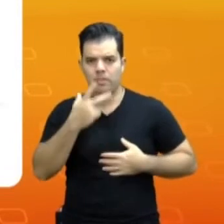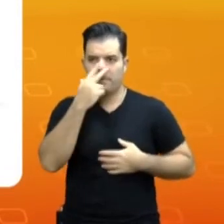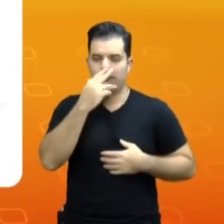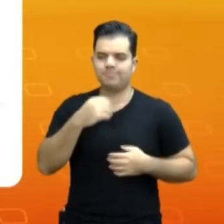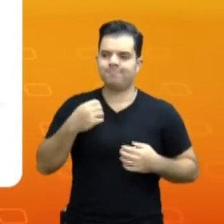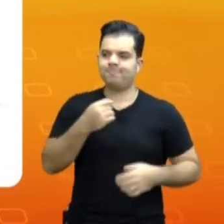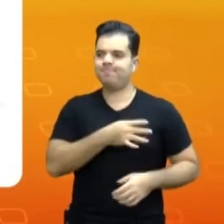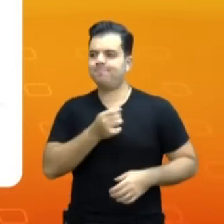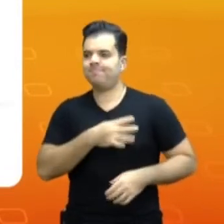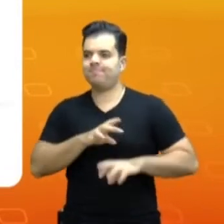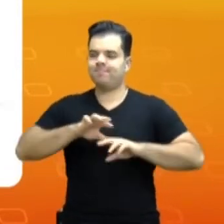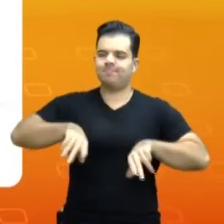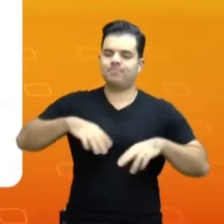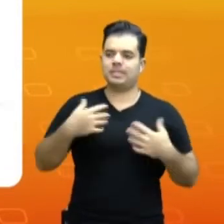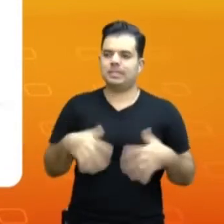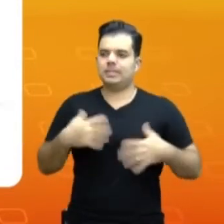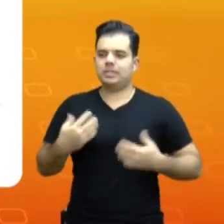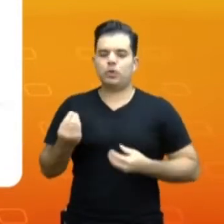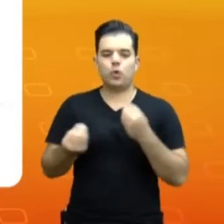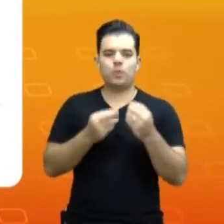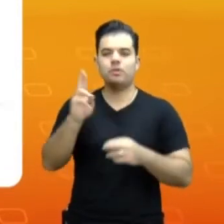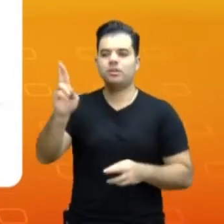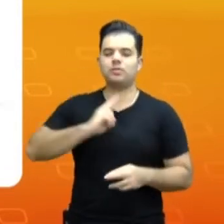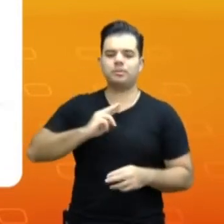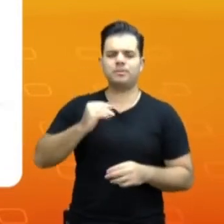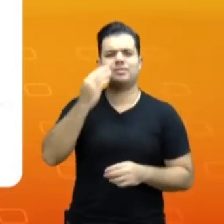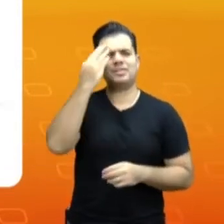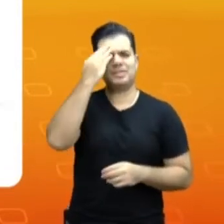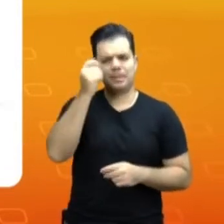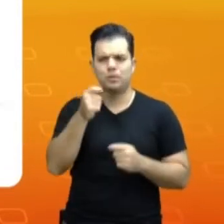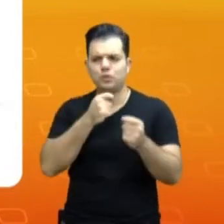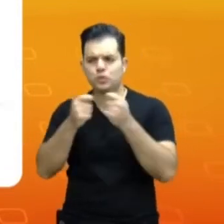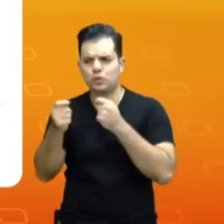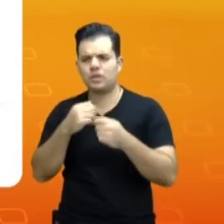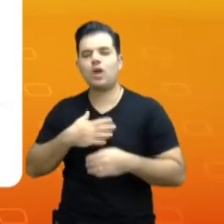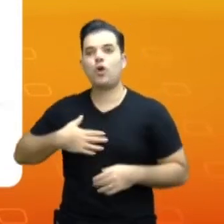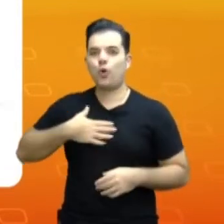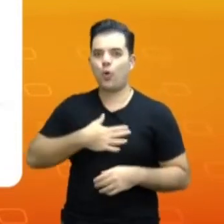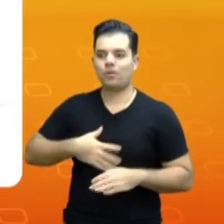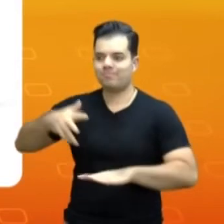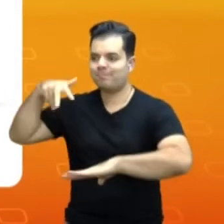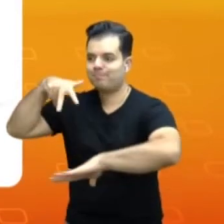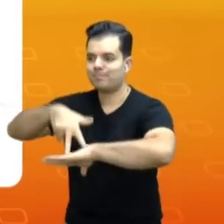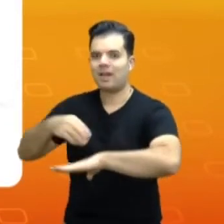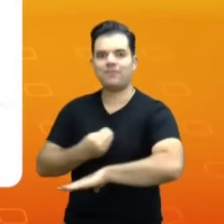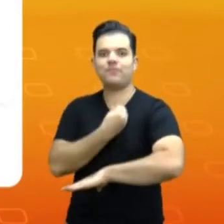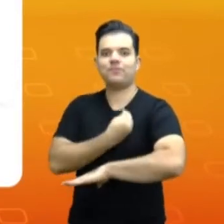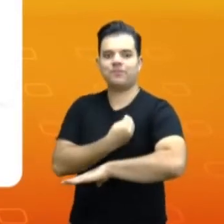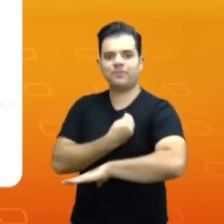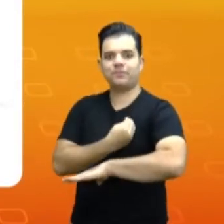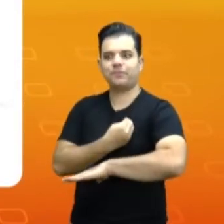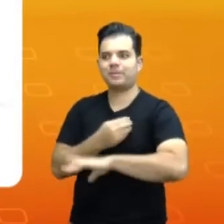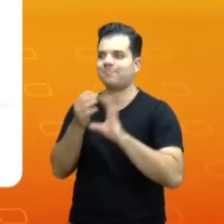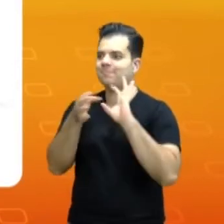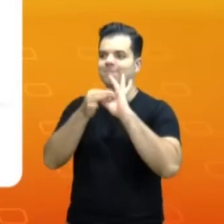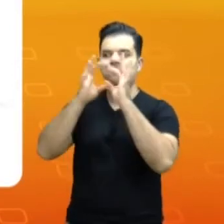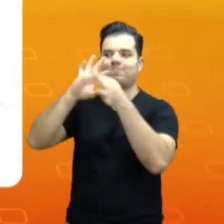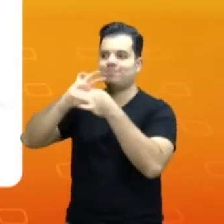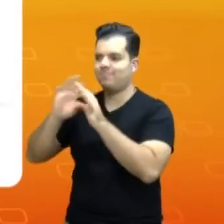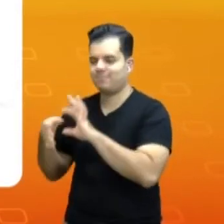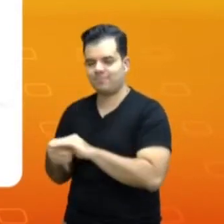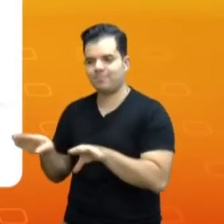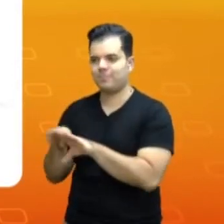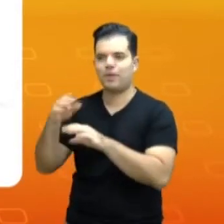pode responder essa? Porque a gente sabe que também tem uma outra questão, né? O jornalista adora estar em evento, e principalmente quando é Olimpíada e Copa do Mundo,